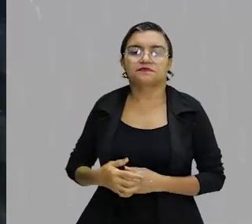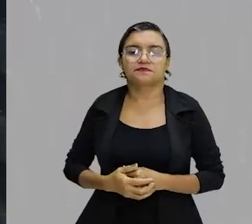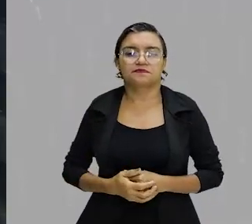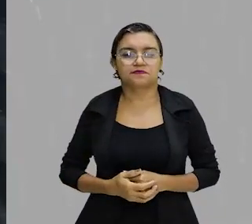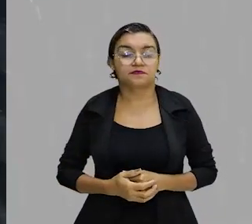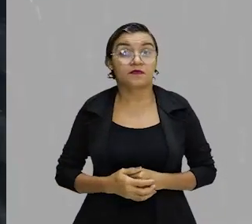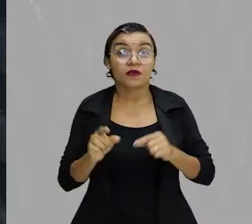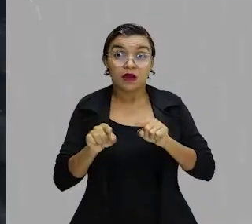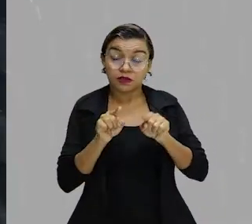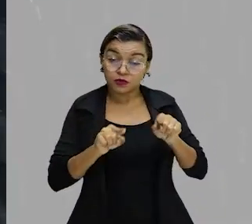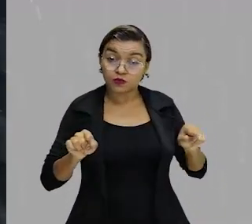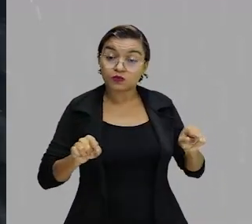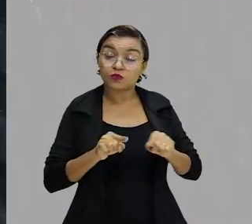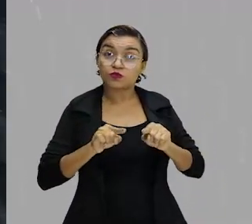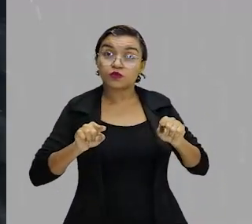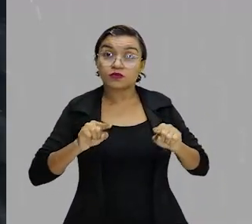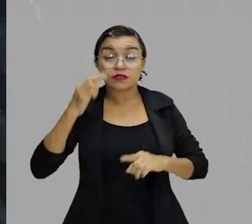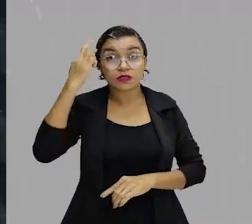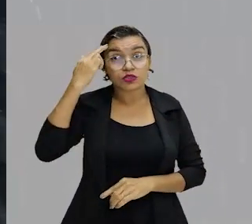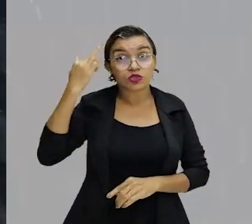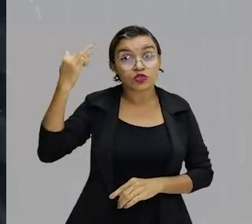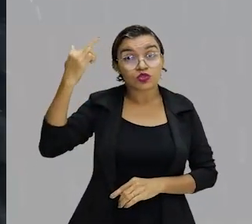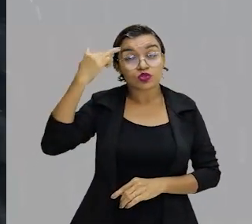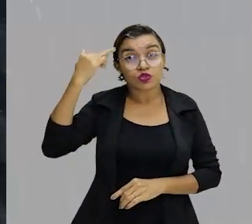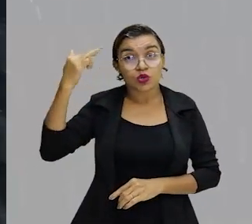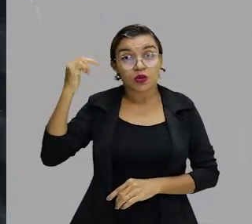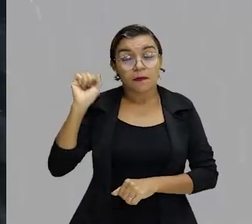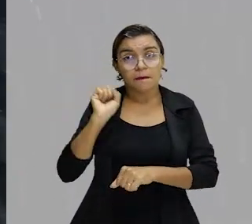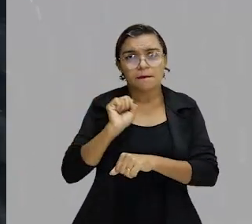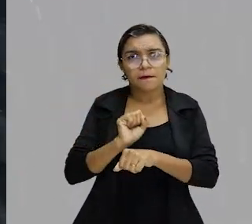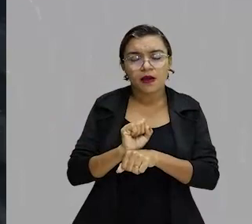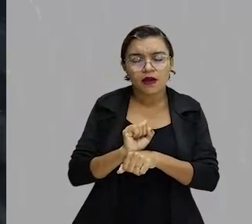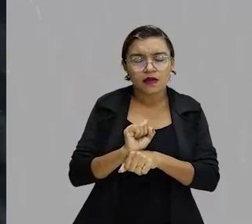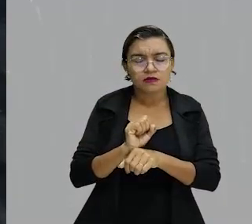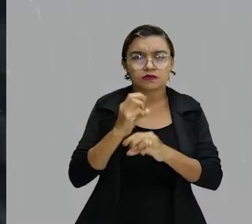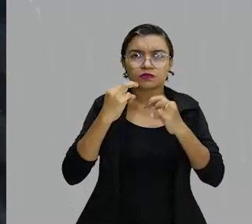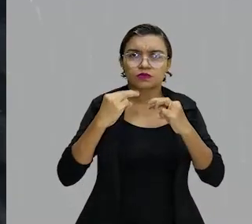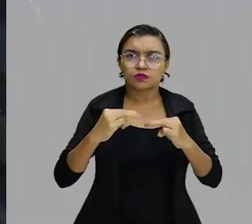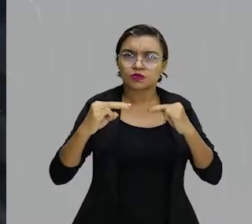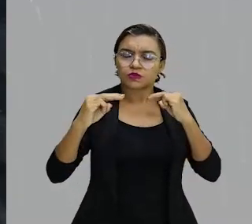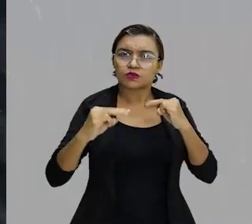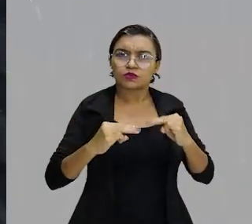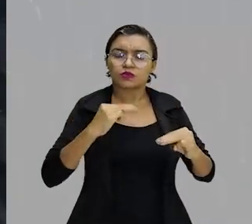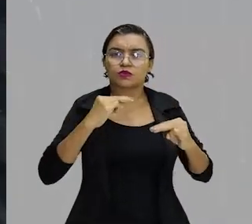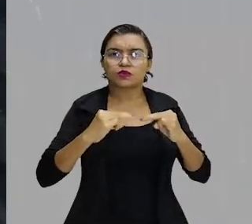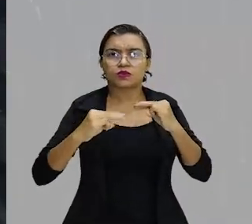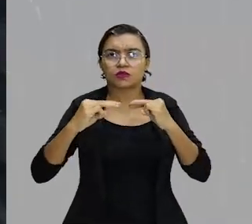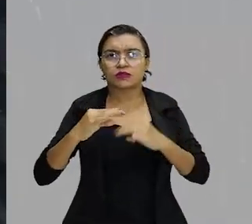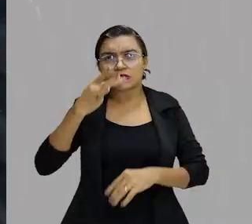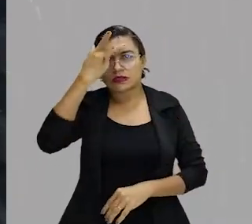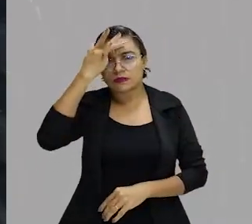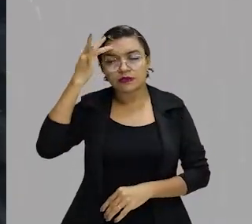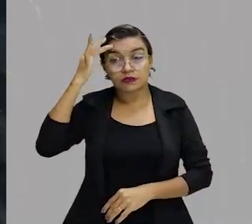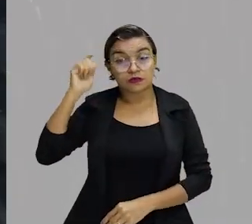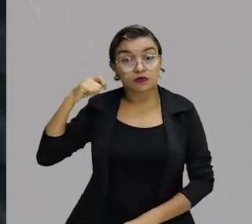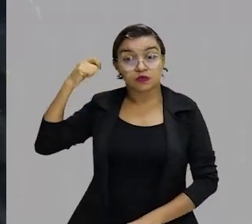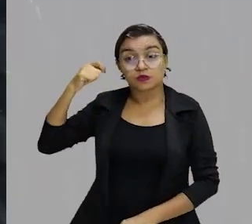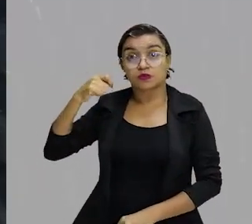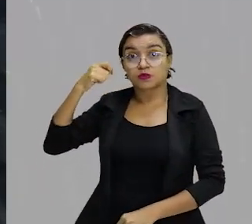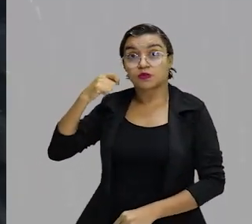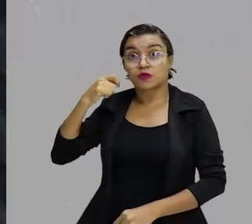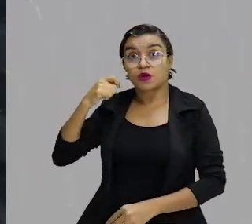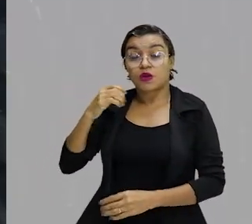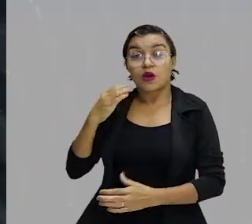songs. As músicas, a história, ela é interrompida pelas canções. Então, do nada, os personagens começam a cantar. Tá? Você